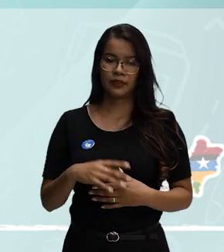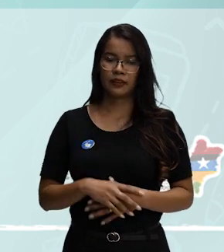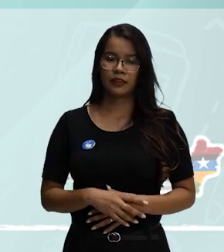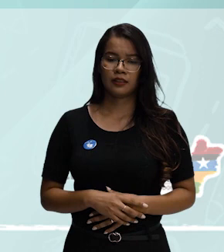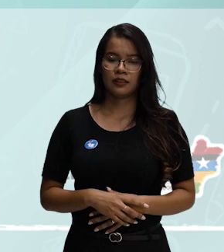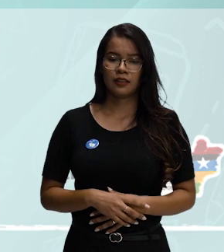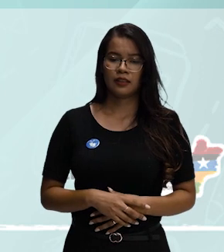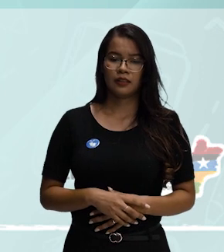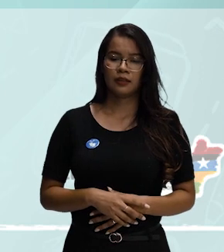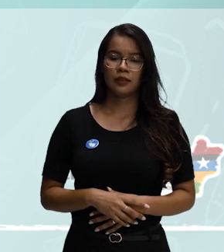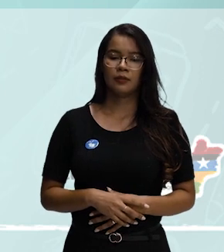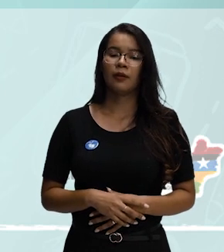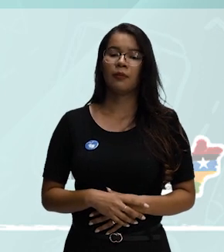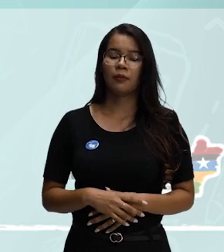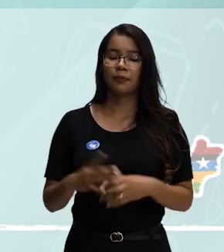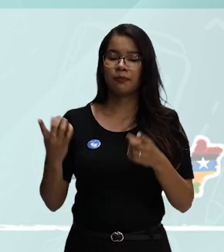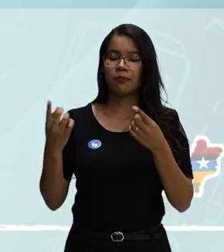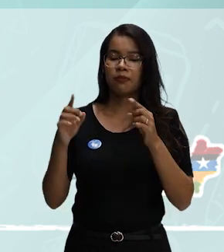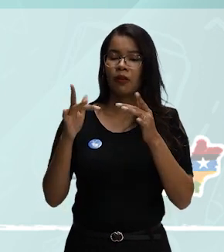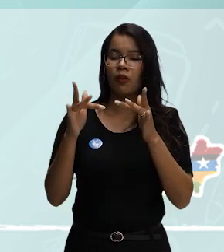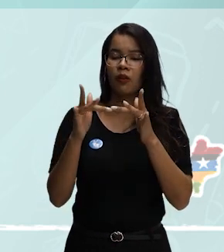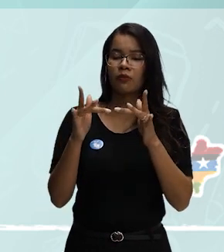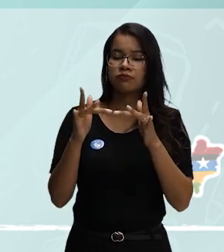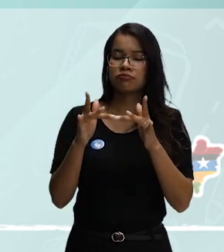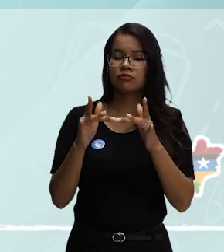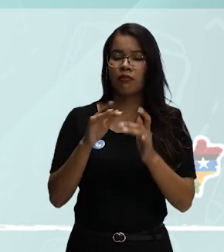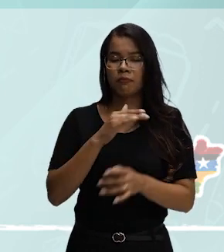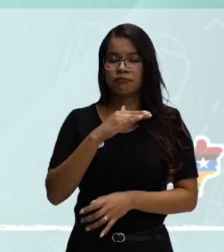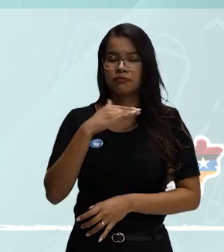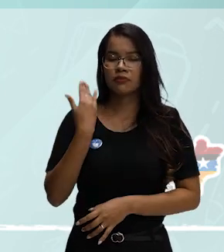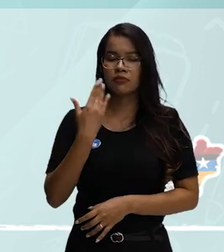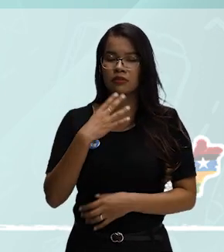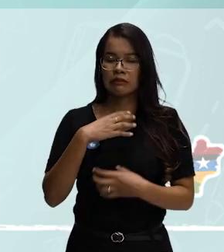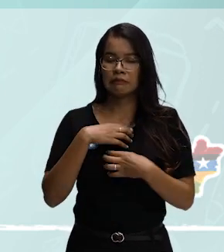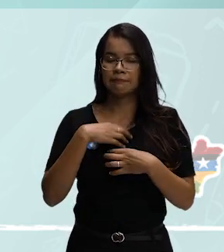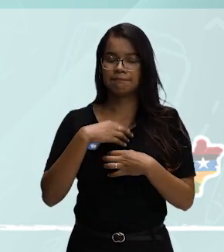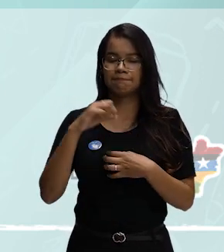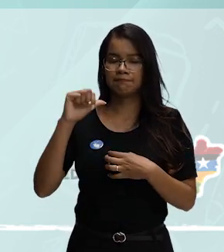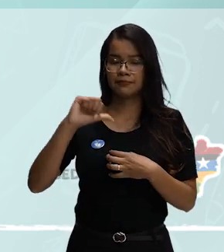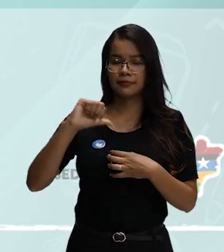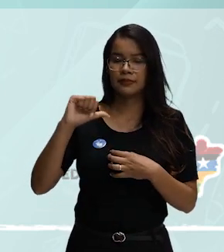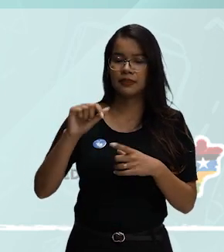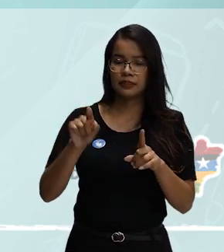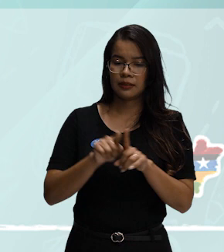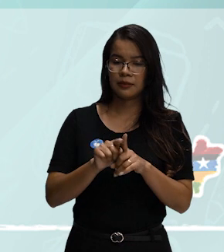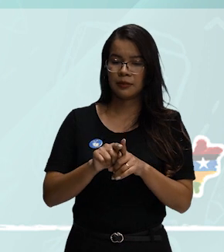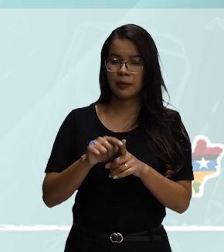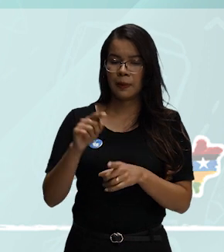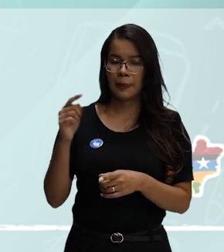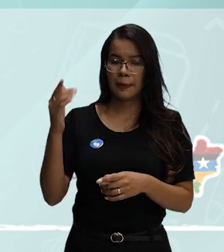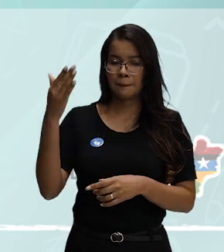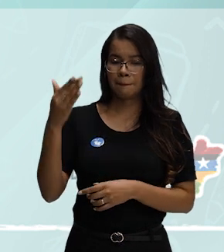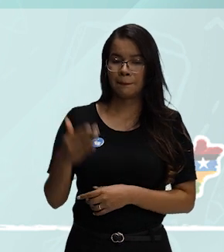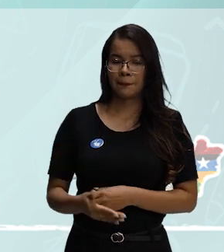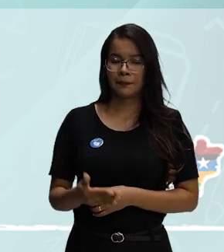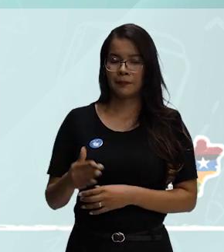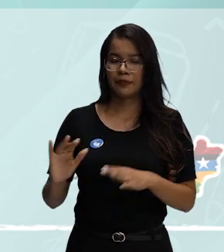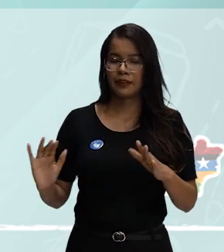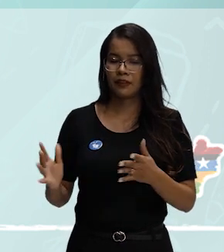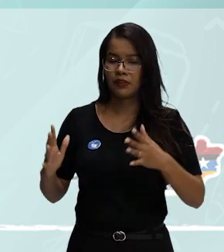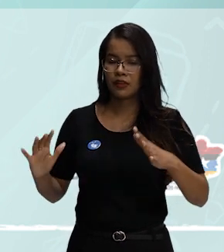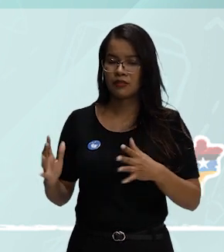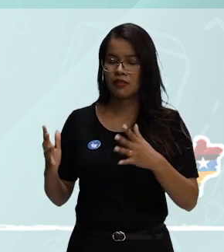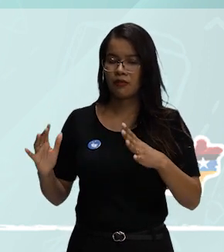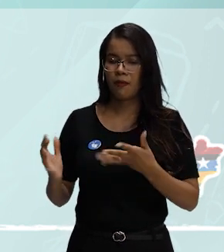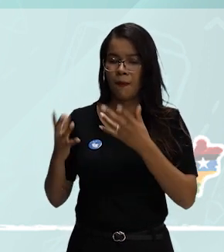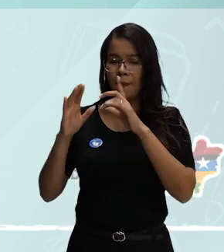morte, sentimento pessimista, mediante as coisas do mundo. Há também a presença da devoção pelo ambiente noturno, já deu para perceber que ele está à